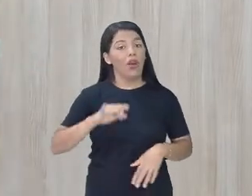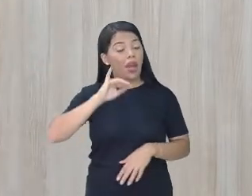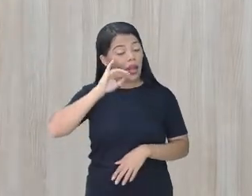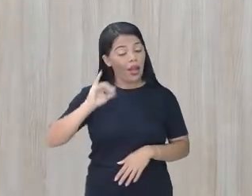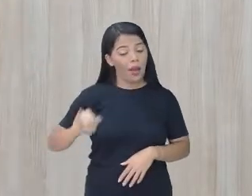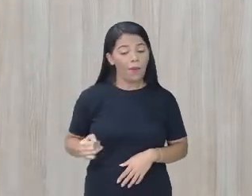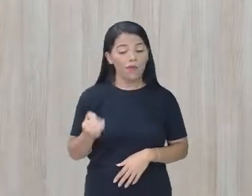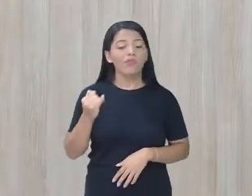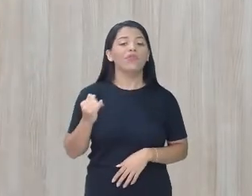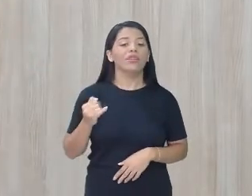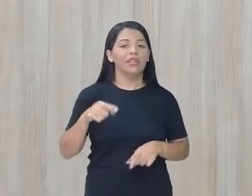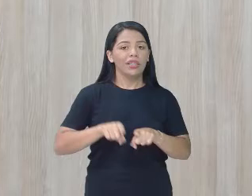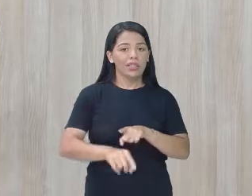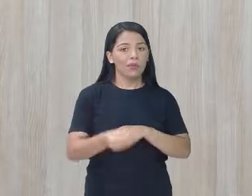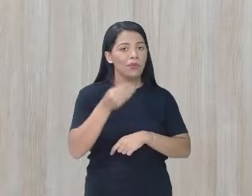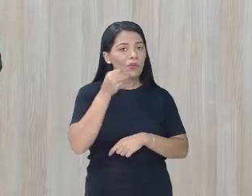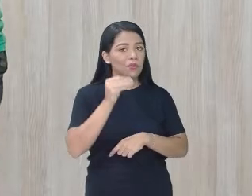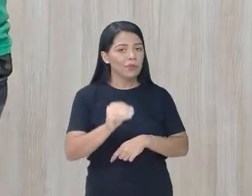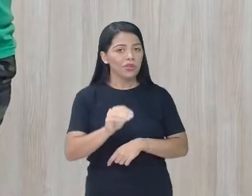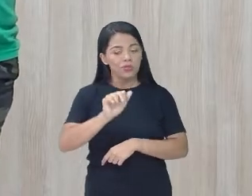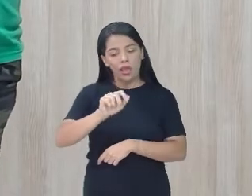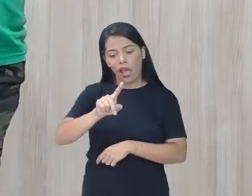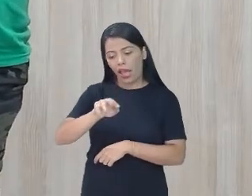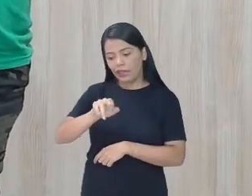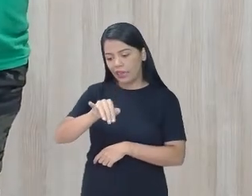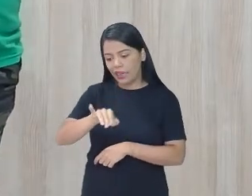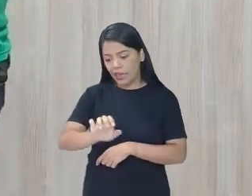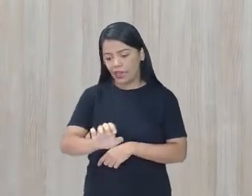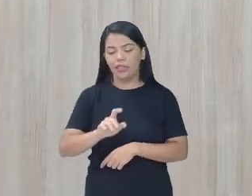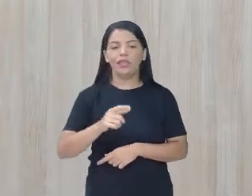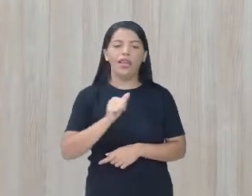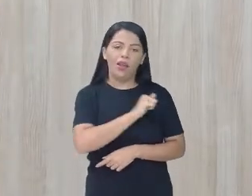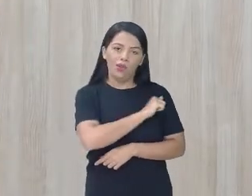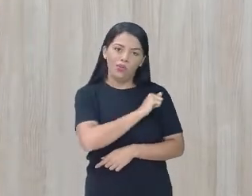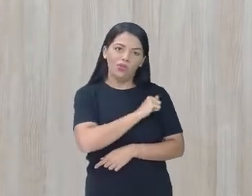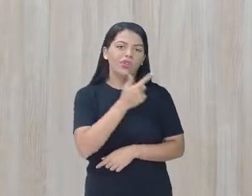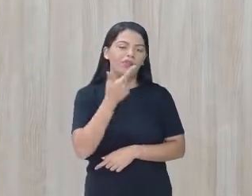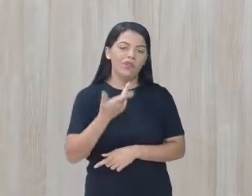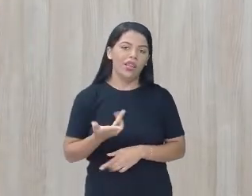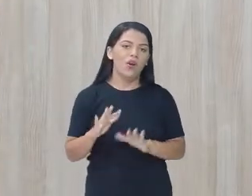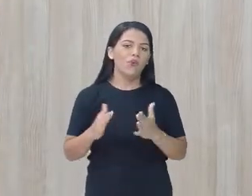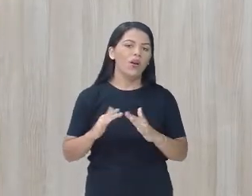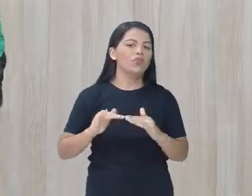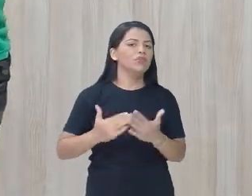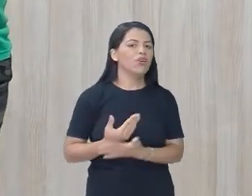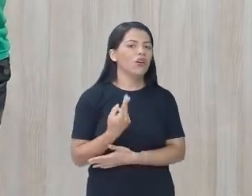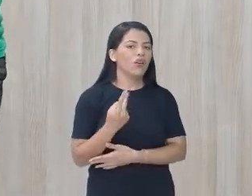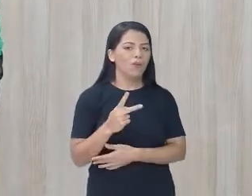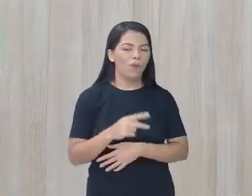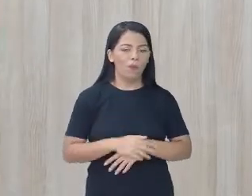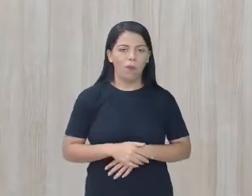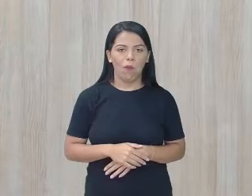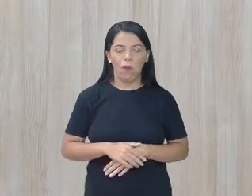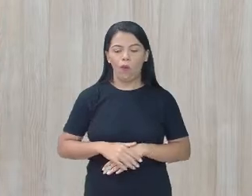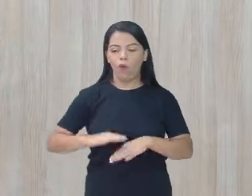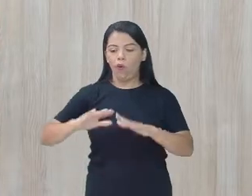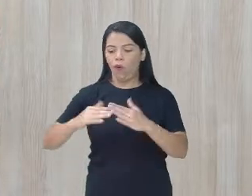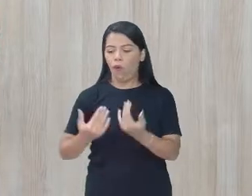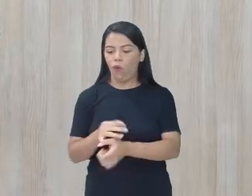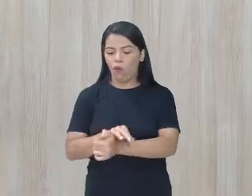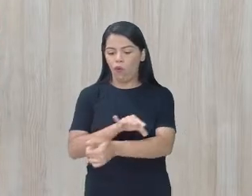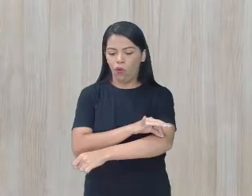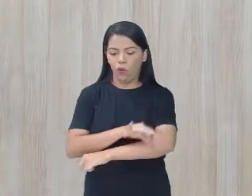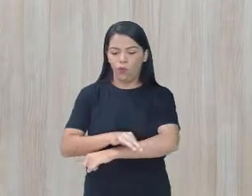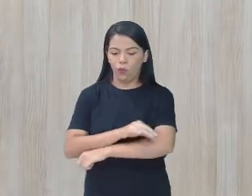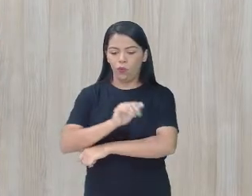é isso? Adriane, diz aí para a professora de qual escola tu és, certo? E incentiva... Arquiteto Alexandre